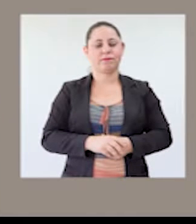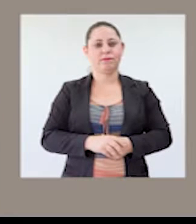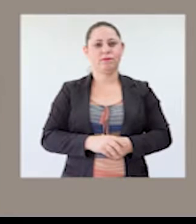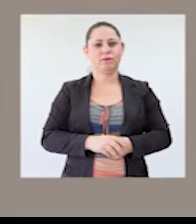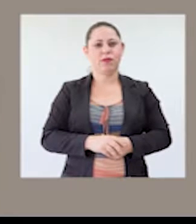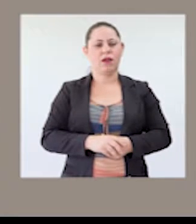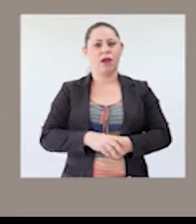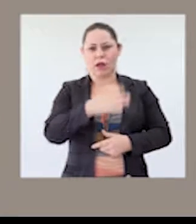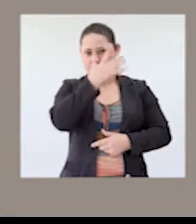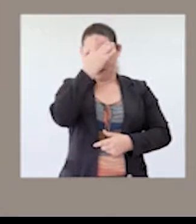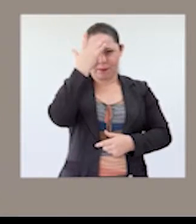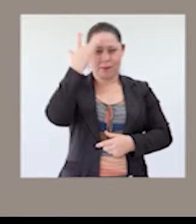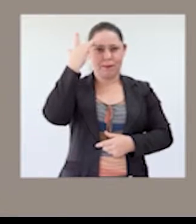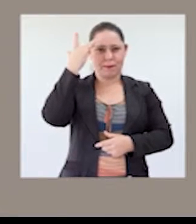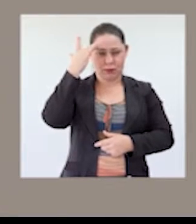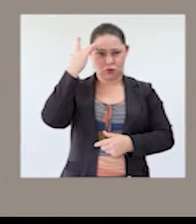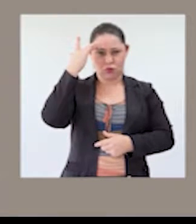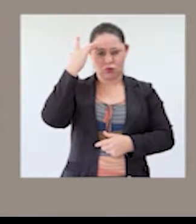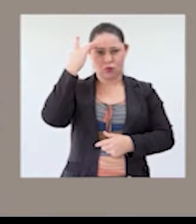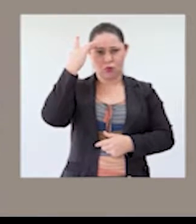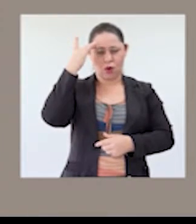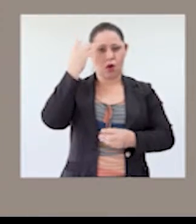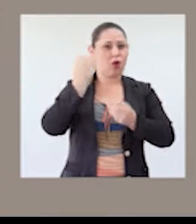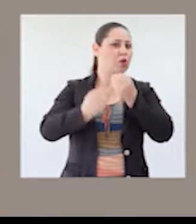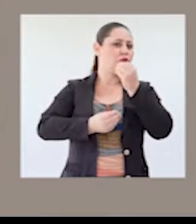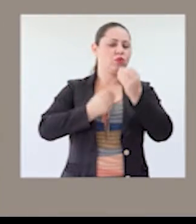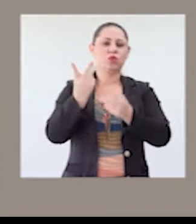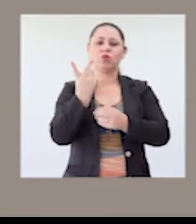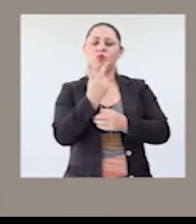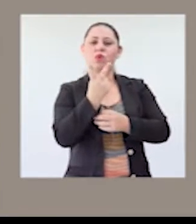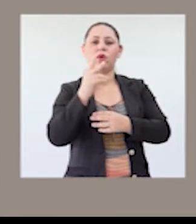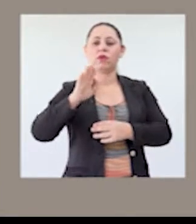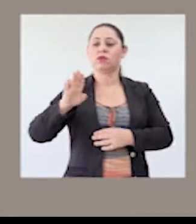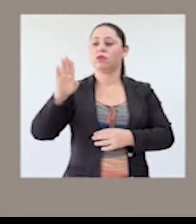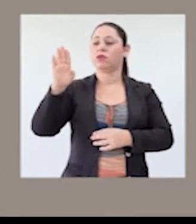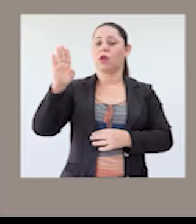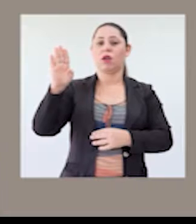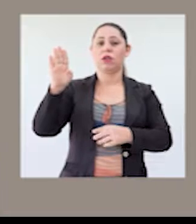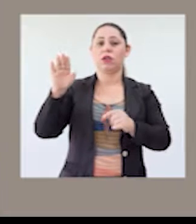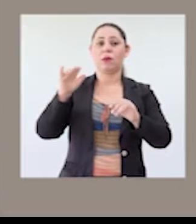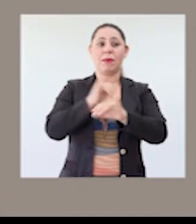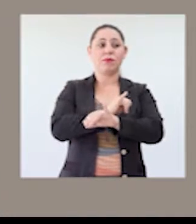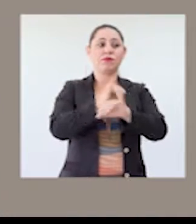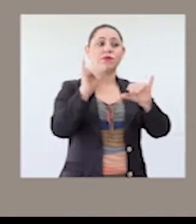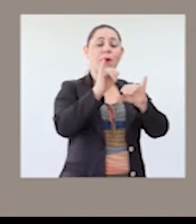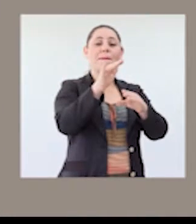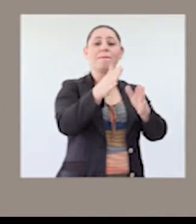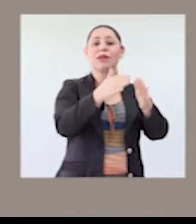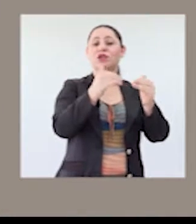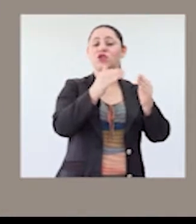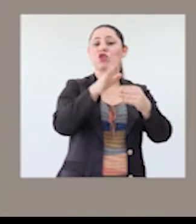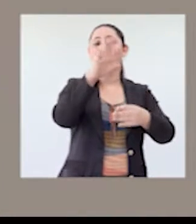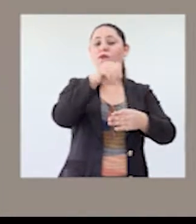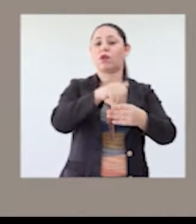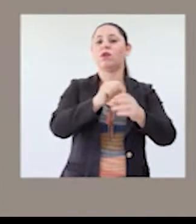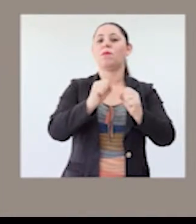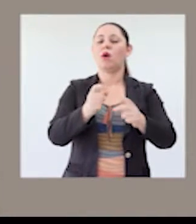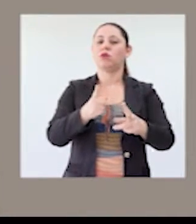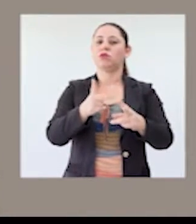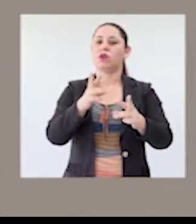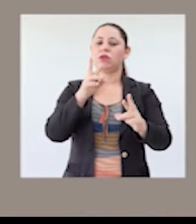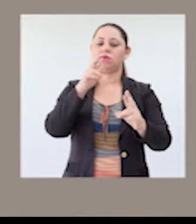Tanto o sujeito ativo como o passivo de uma relação criminal pode ser